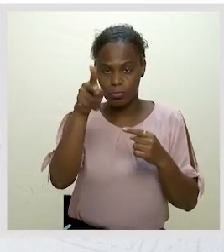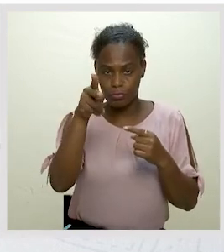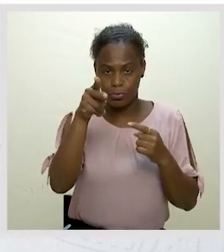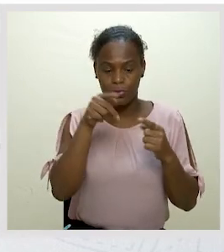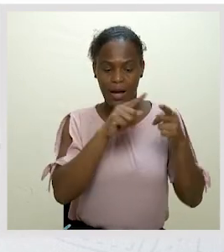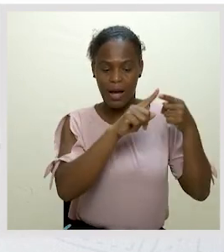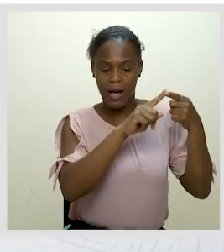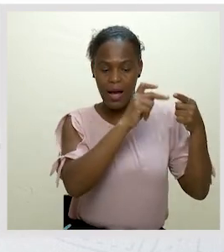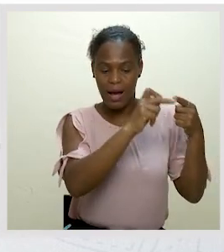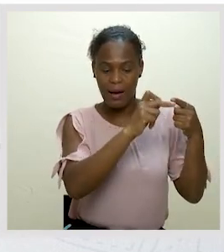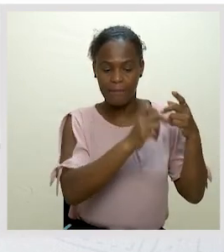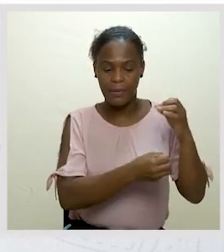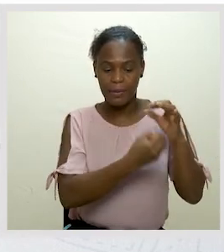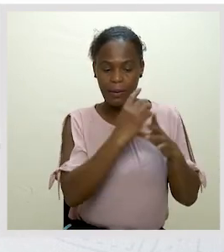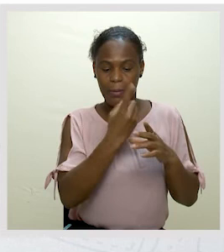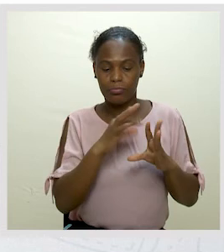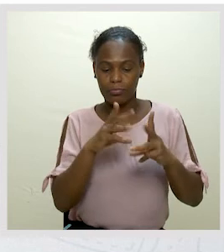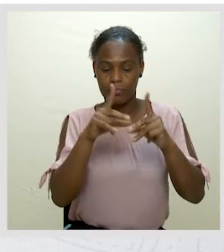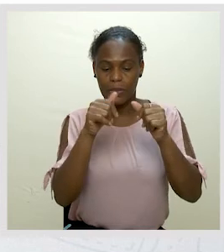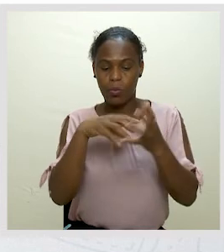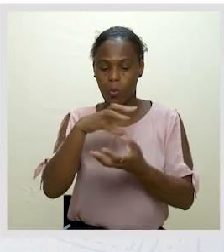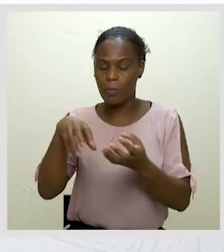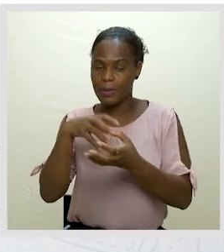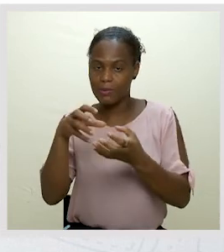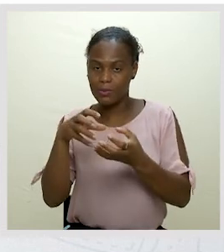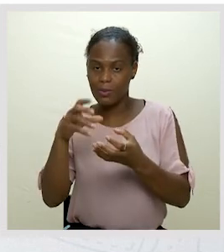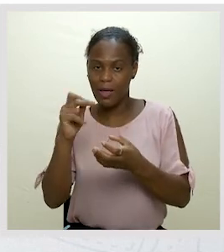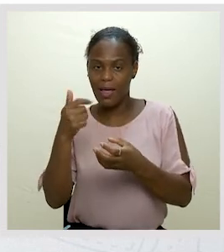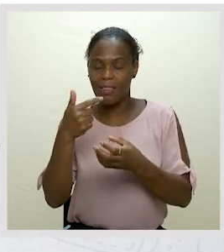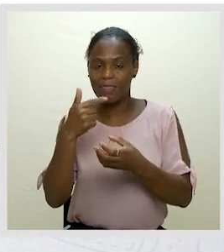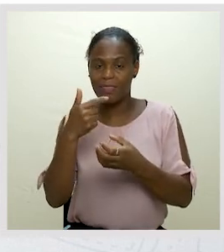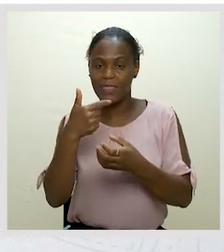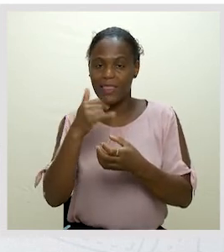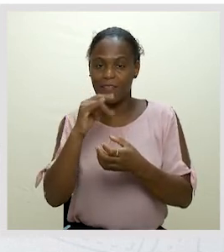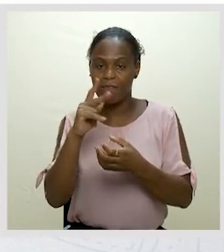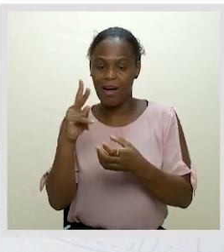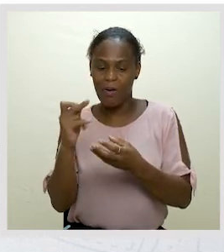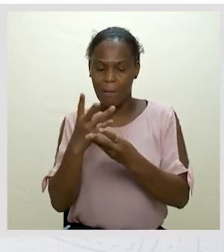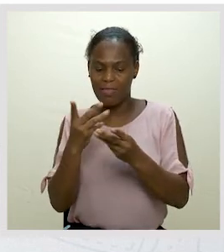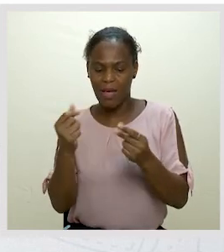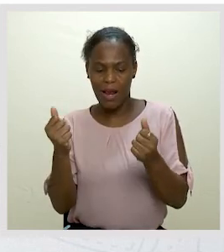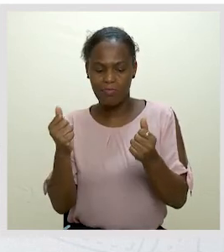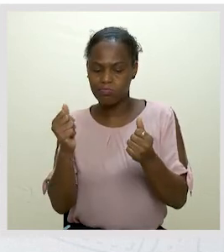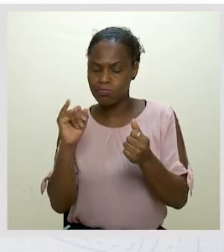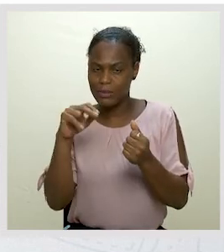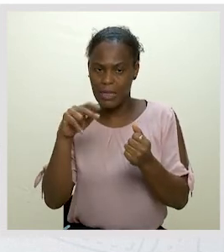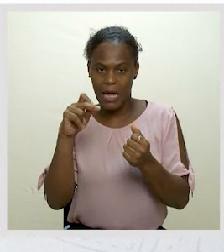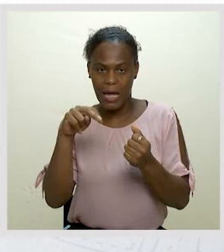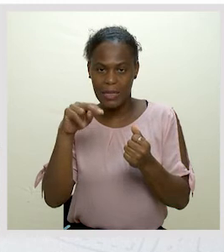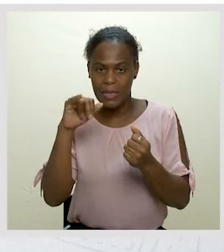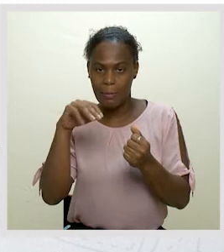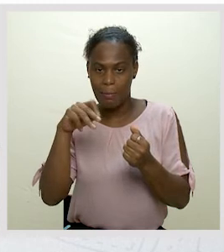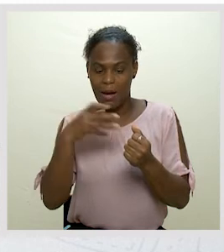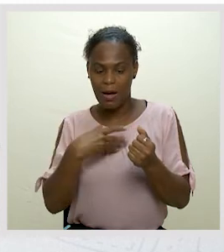a linha A, gerados pelo desenvolvimento de um complexo ativado na matéria inanimada;